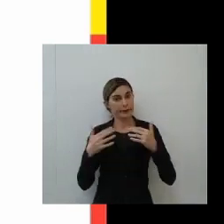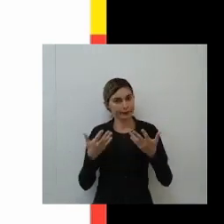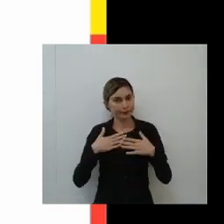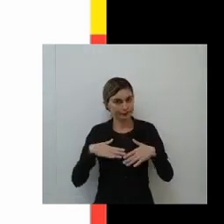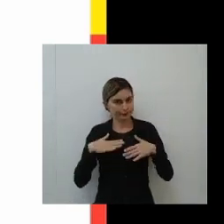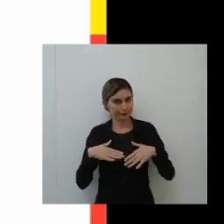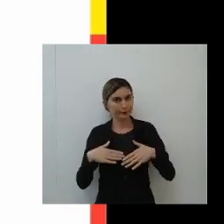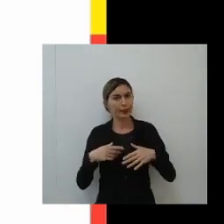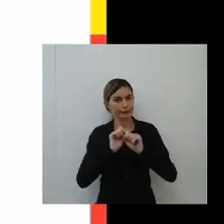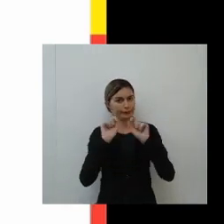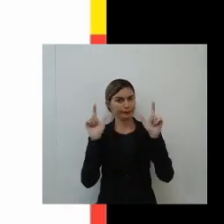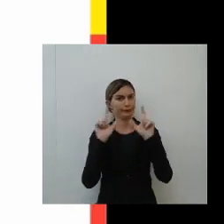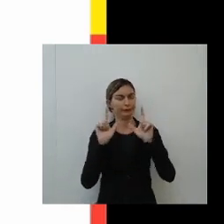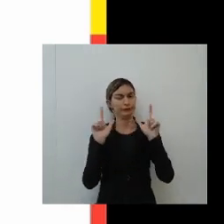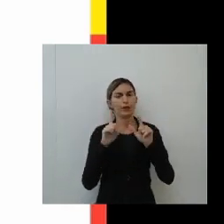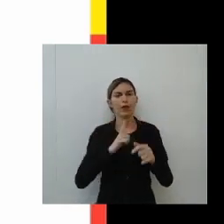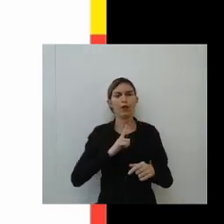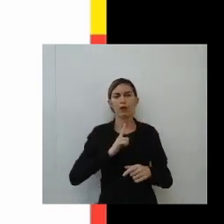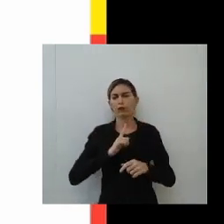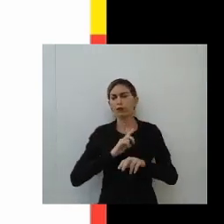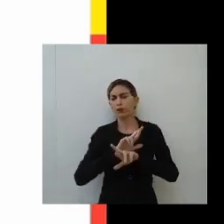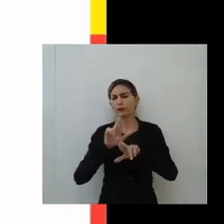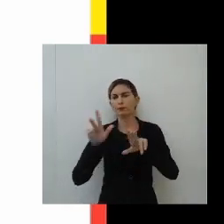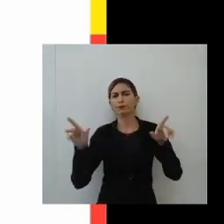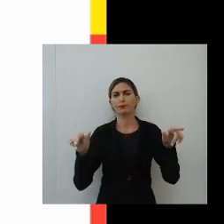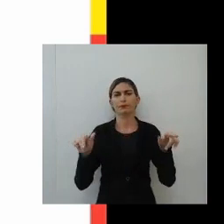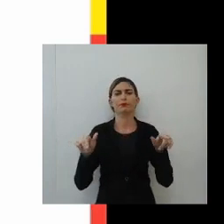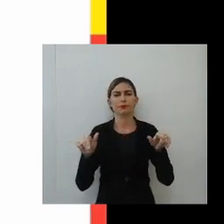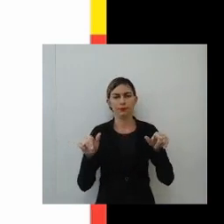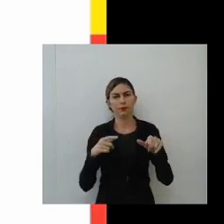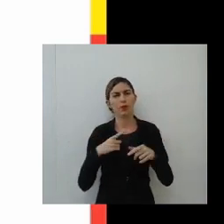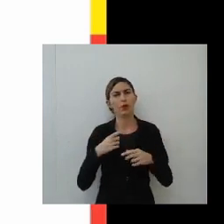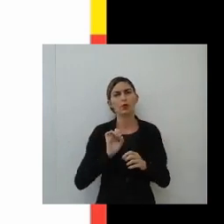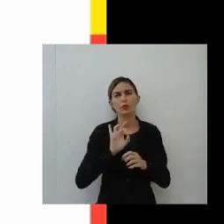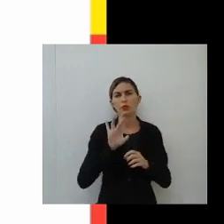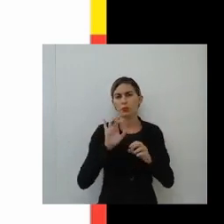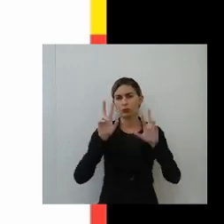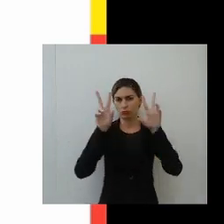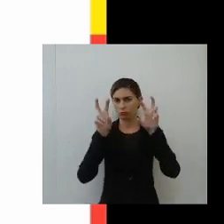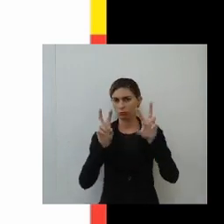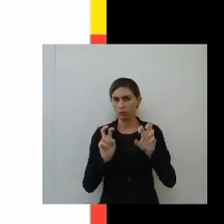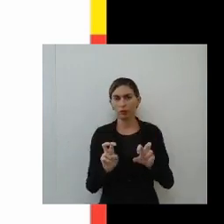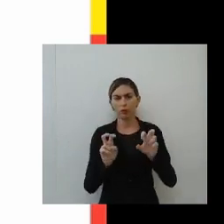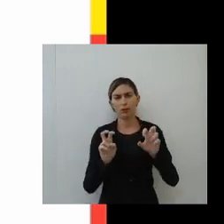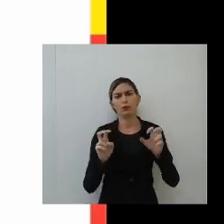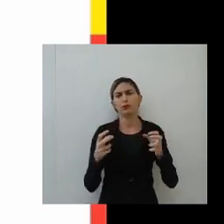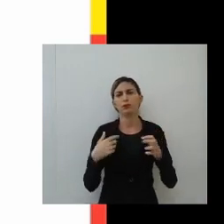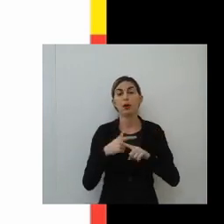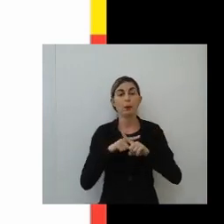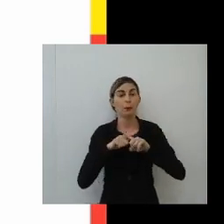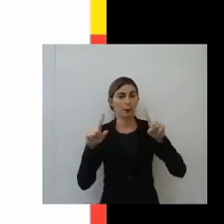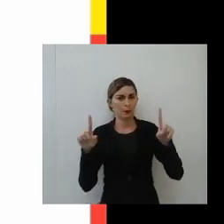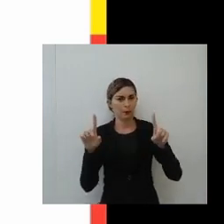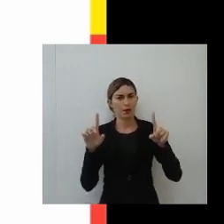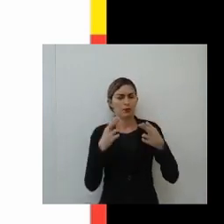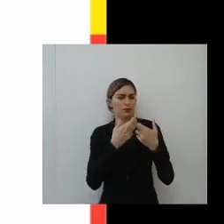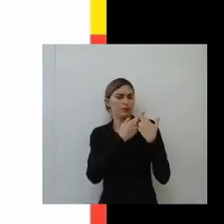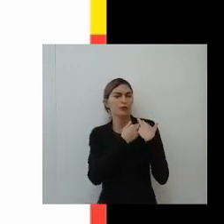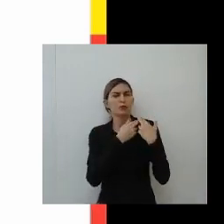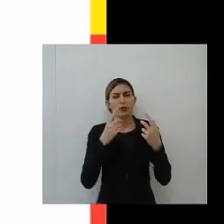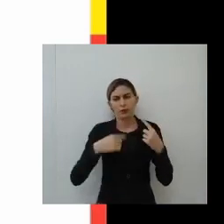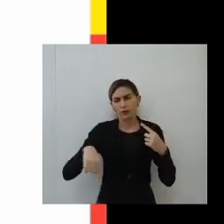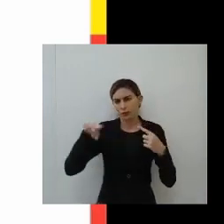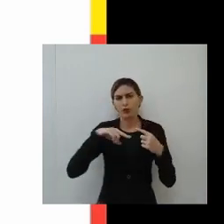ó, fica esperto. Existem muitas controvérsias sobre esse assunto, mas não cabe a gente